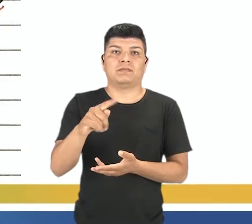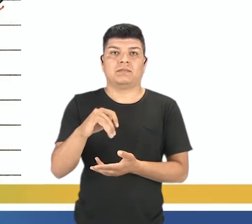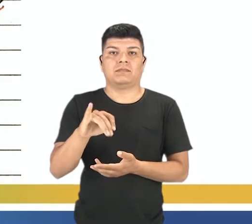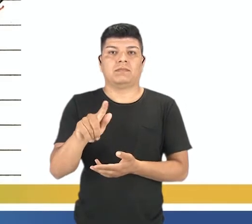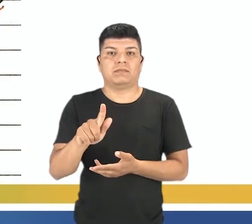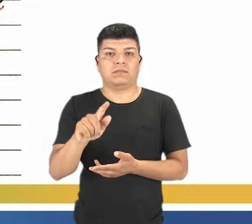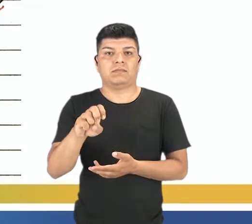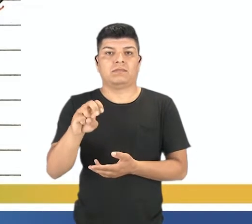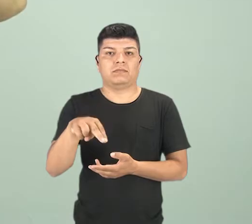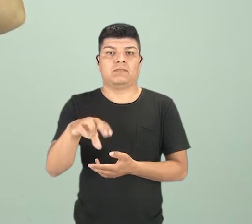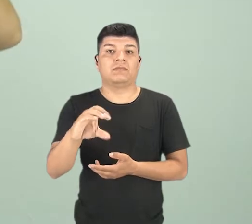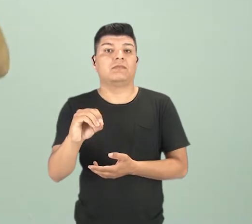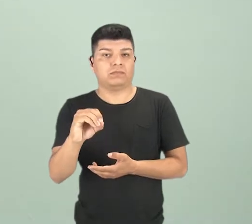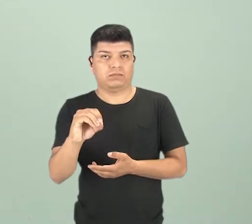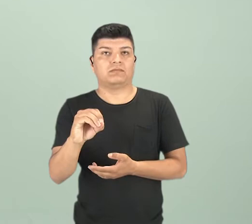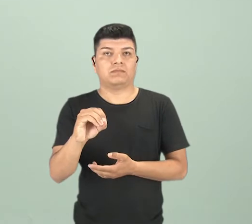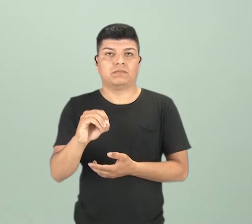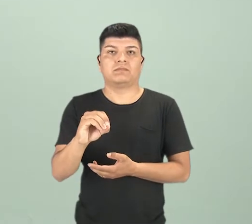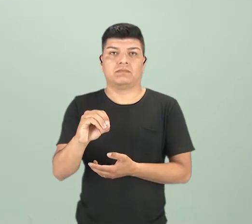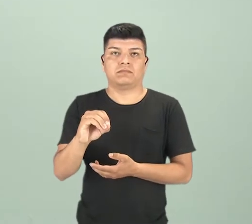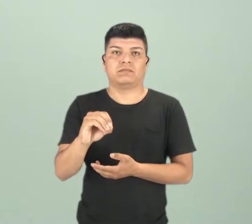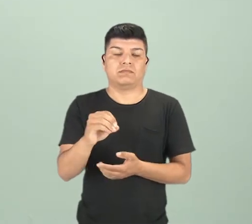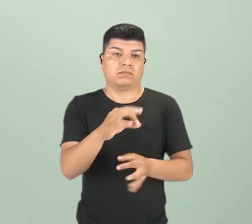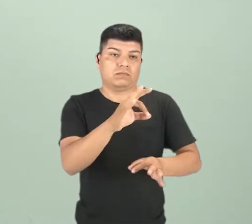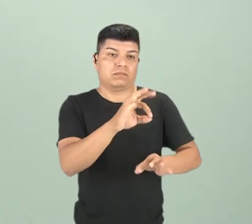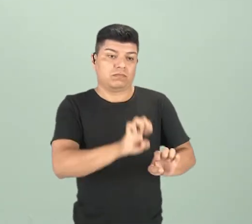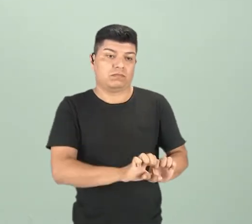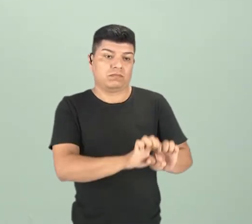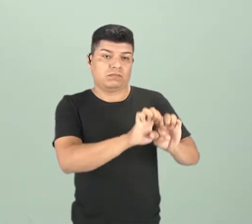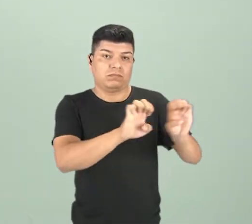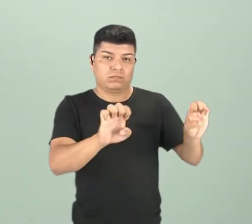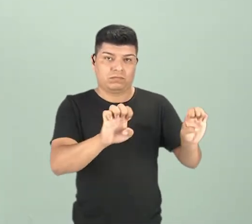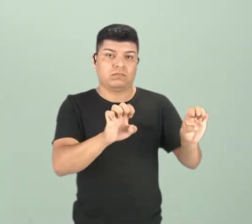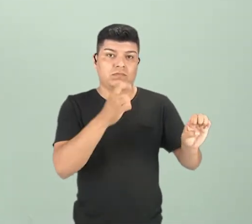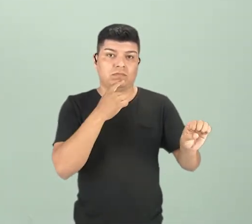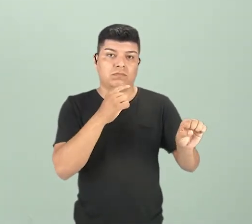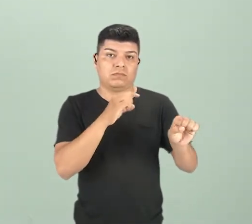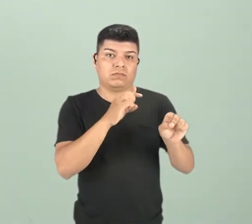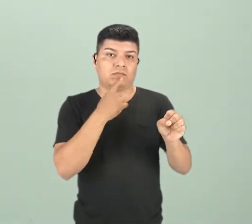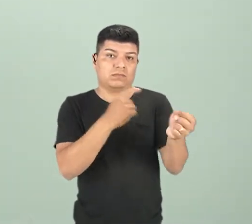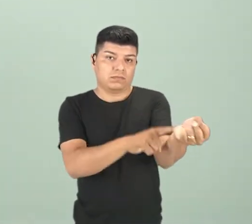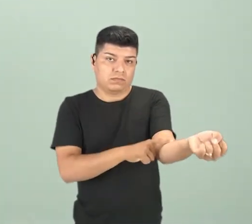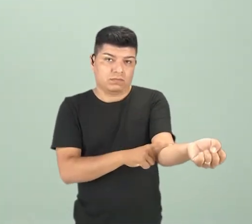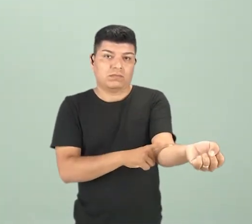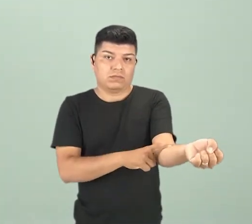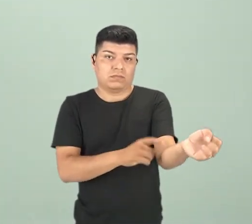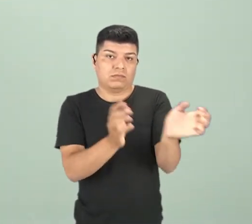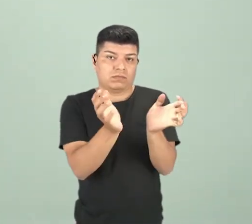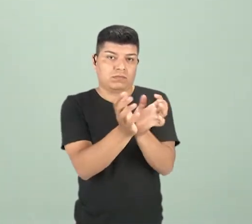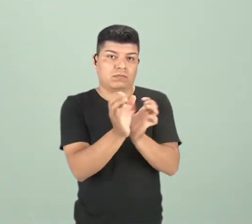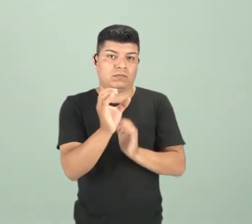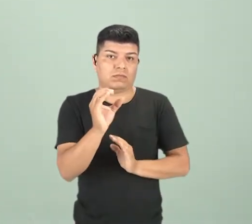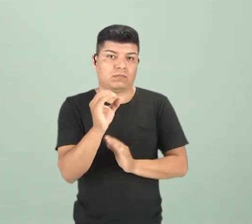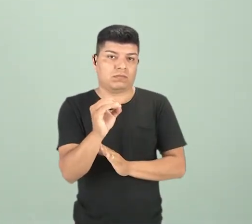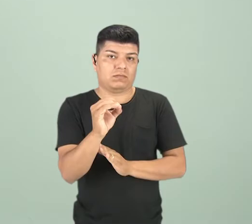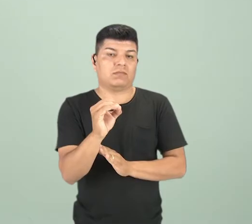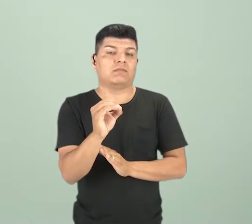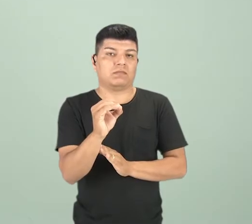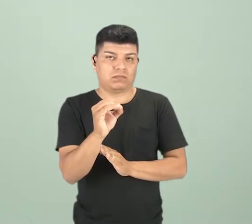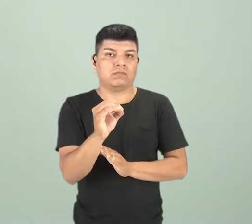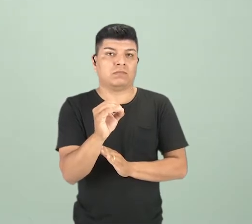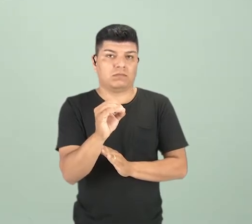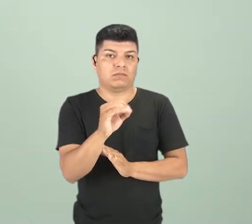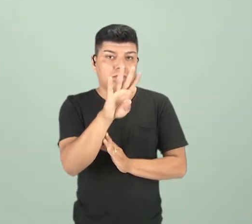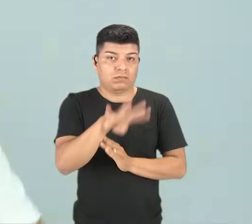tenho a ausência dessa estrutura ao redor da hemácia, então vou ser o grupo O, tá? Então esse